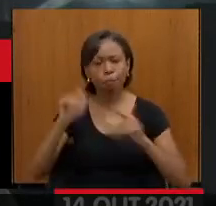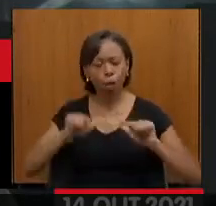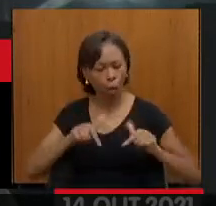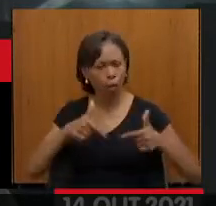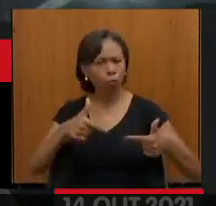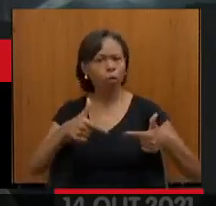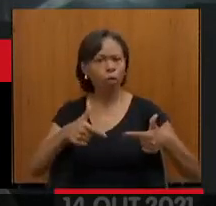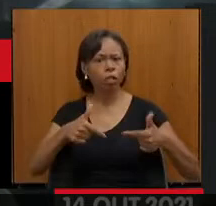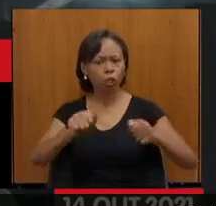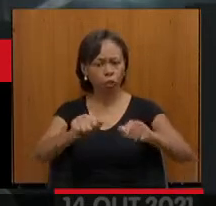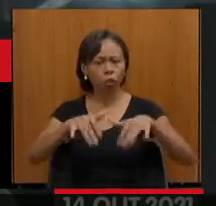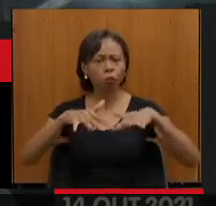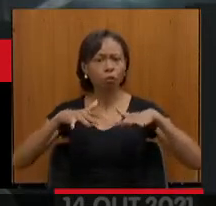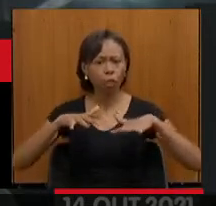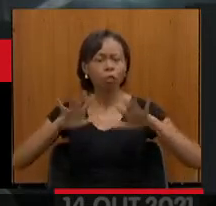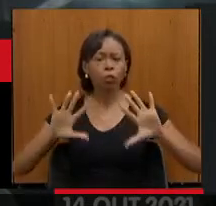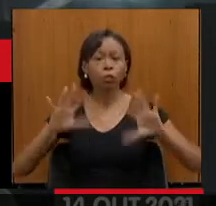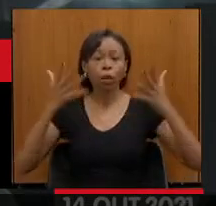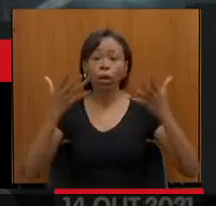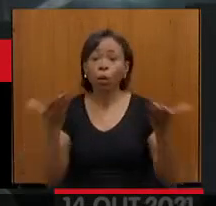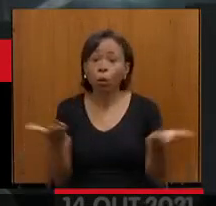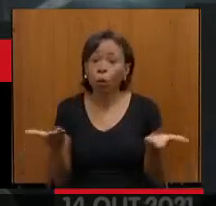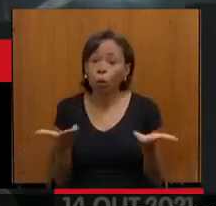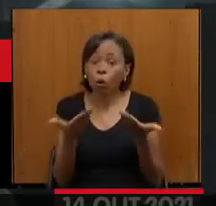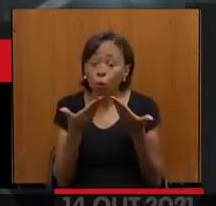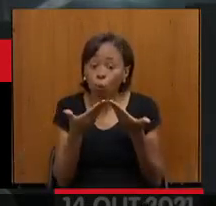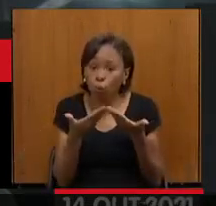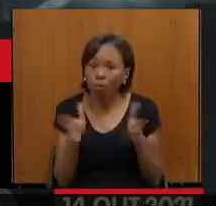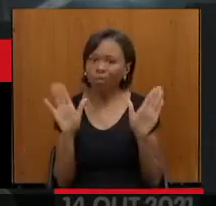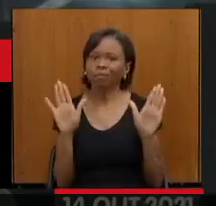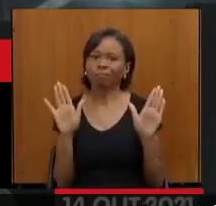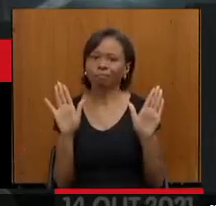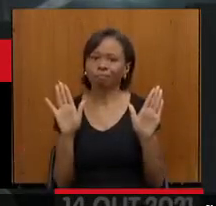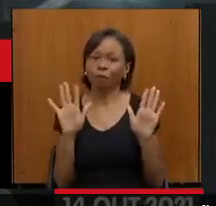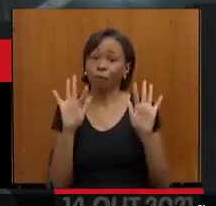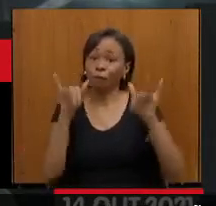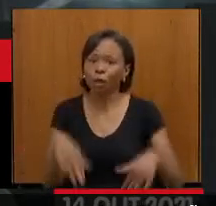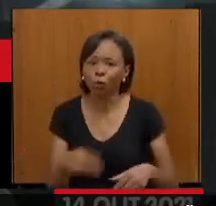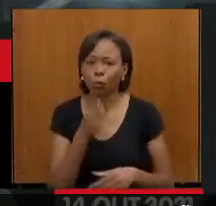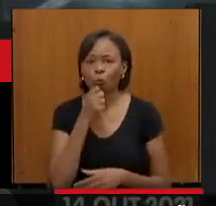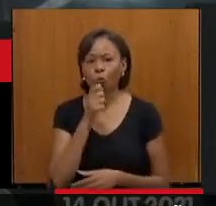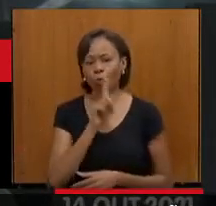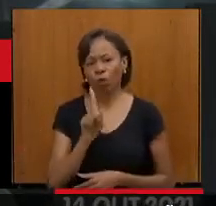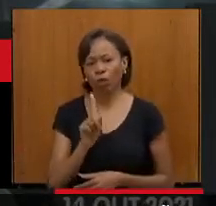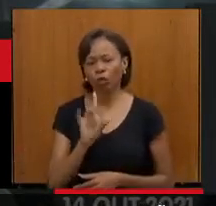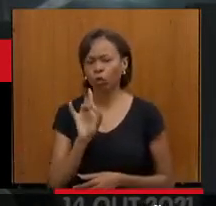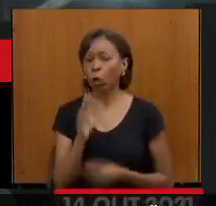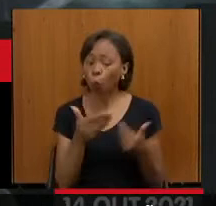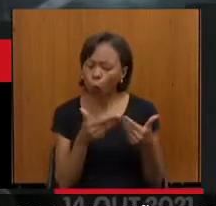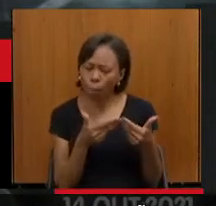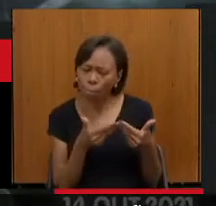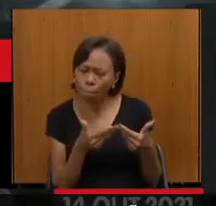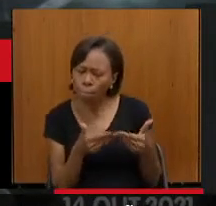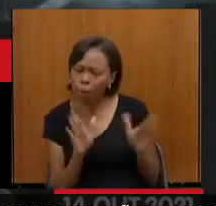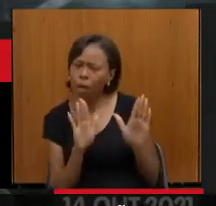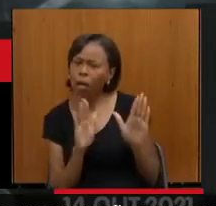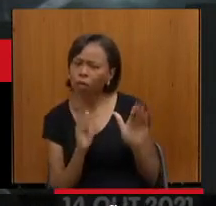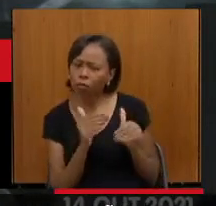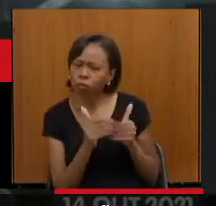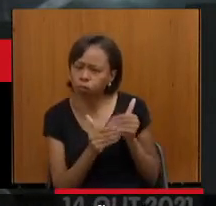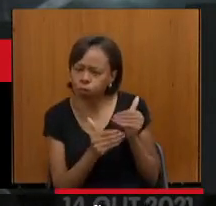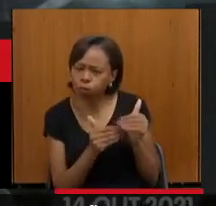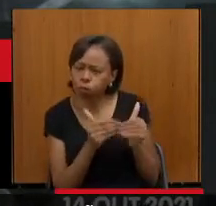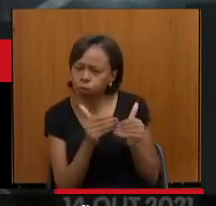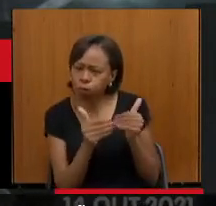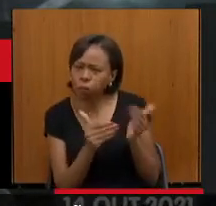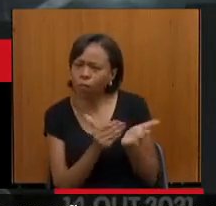Legislativa de Minas Gerais, que é o começo, não é o final. Isso é tão somente um ponto de partida para que a gente